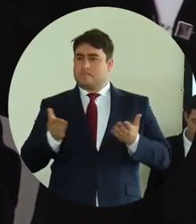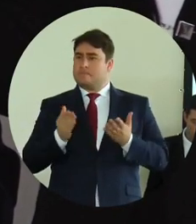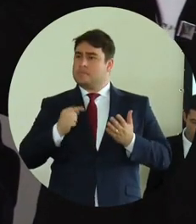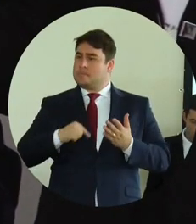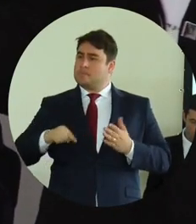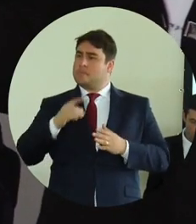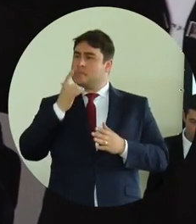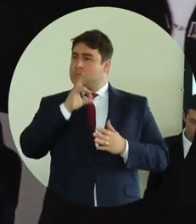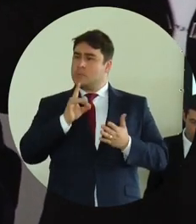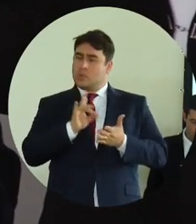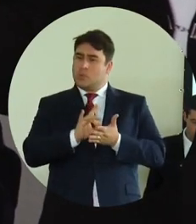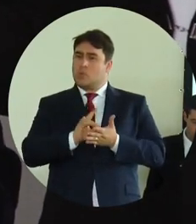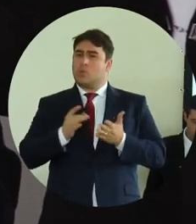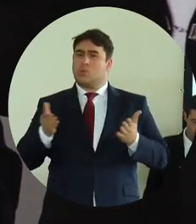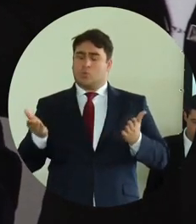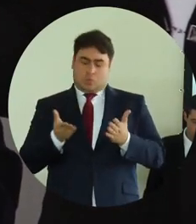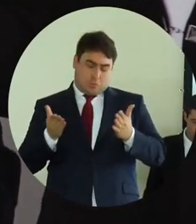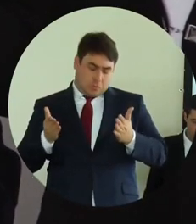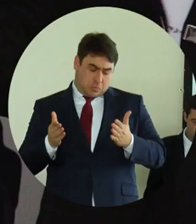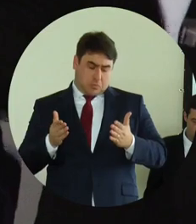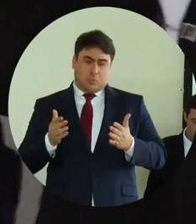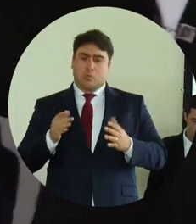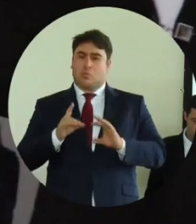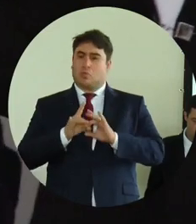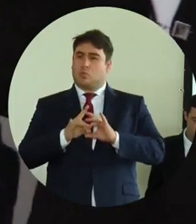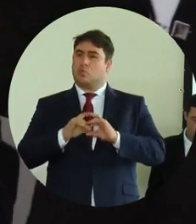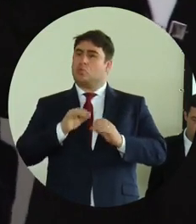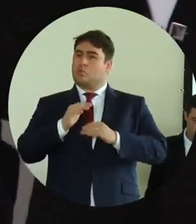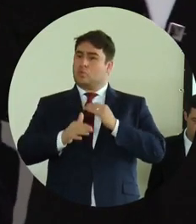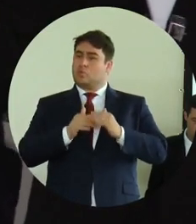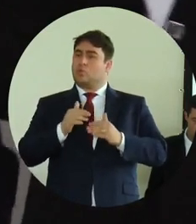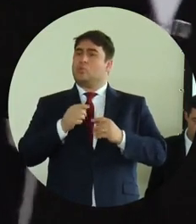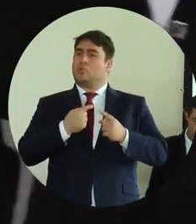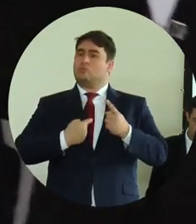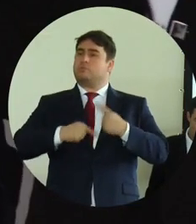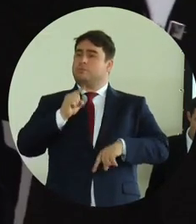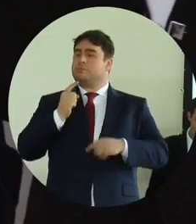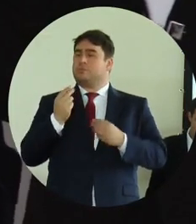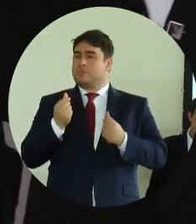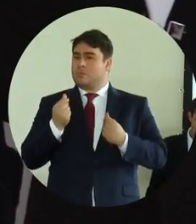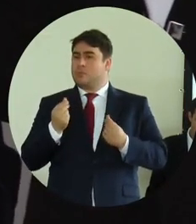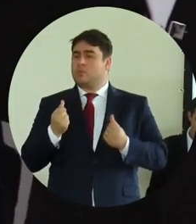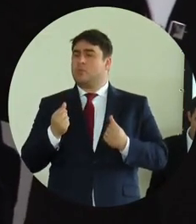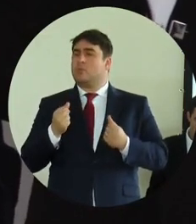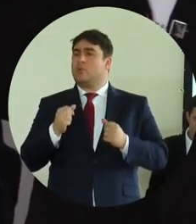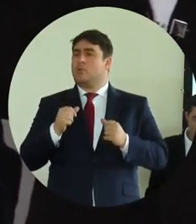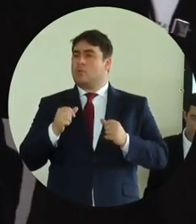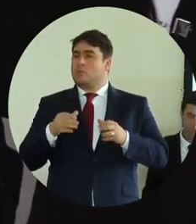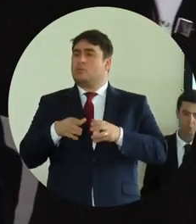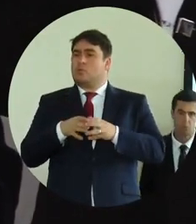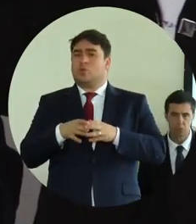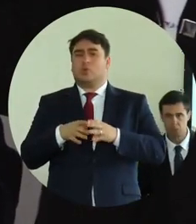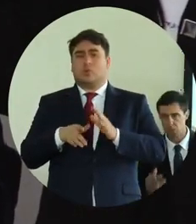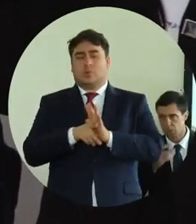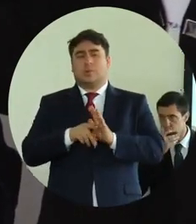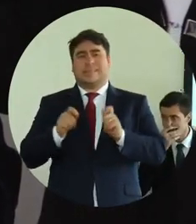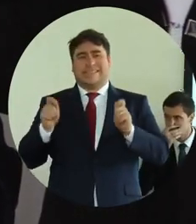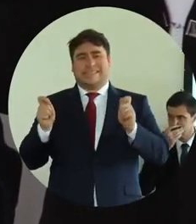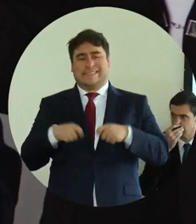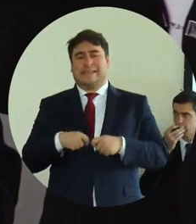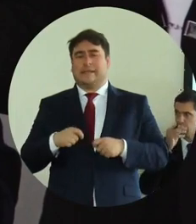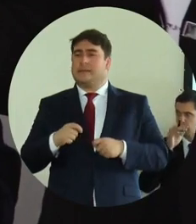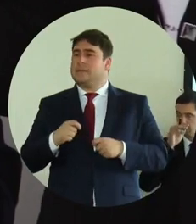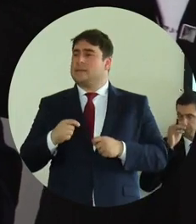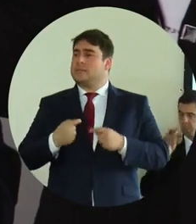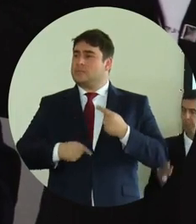estamos passando esse momento econômico em particular e político, né,